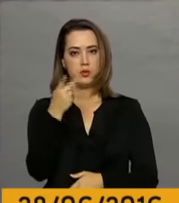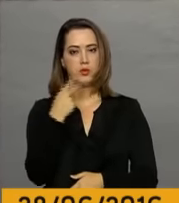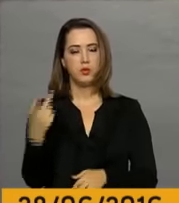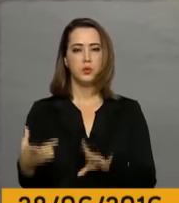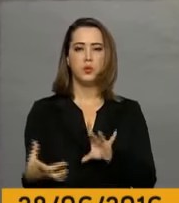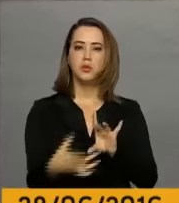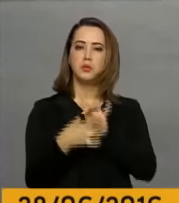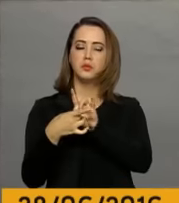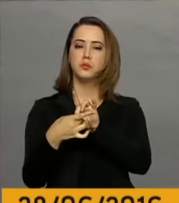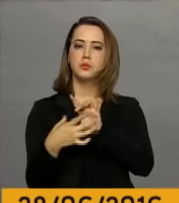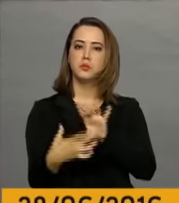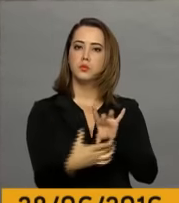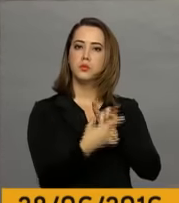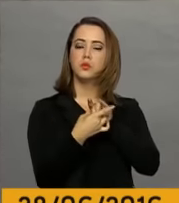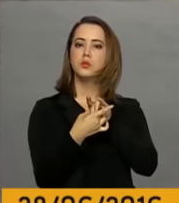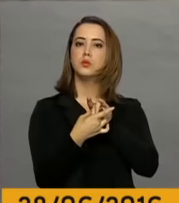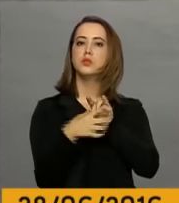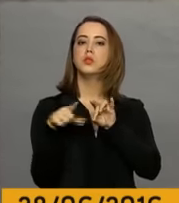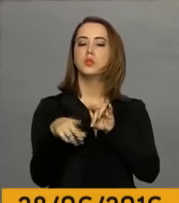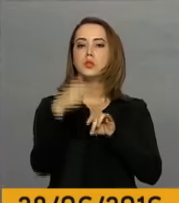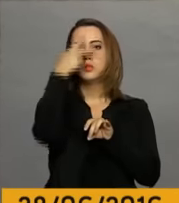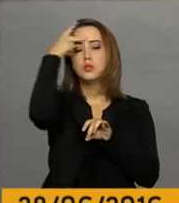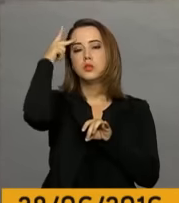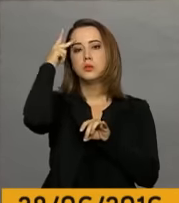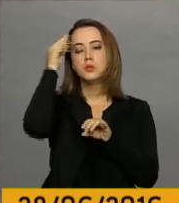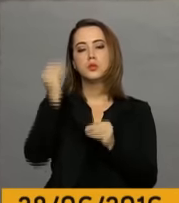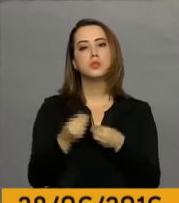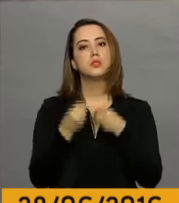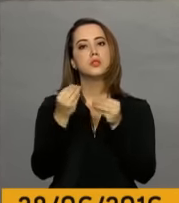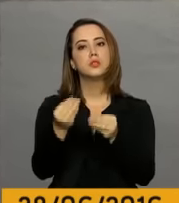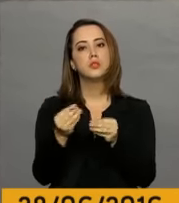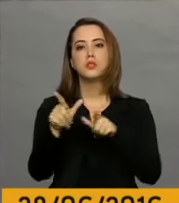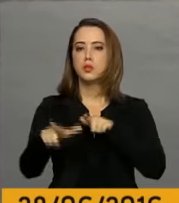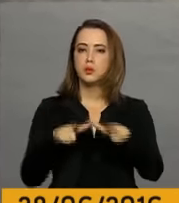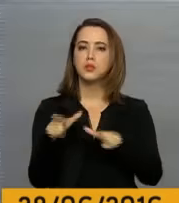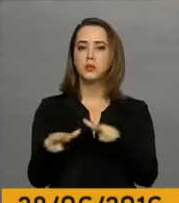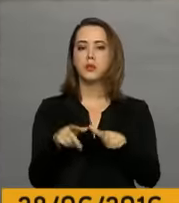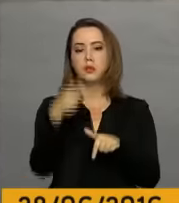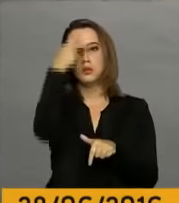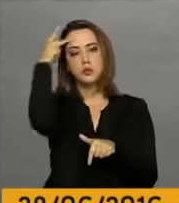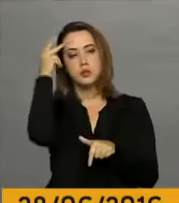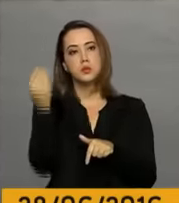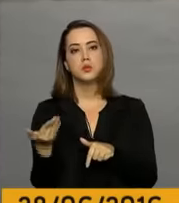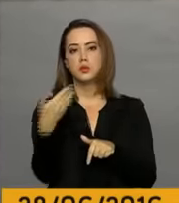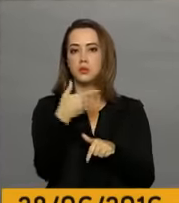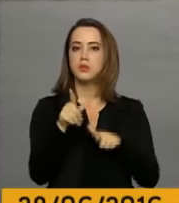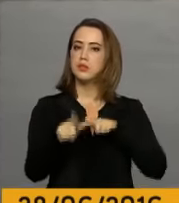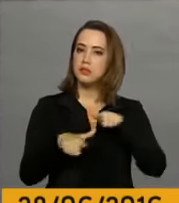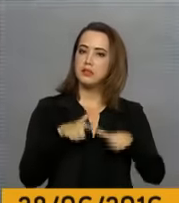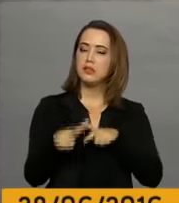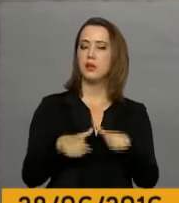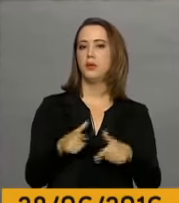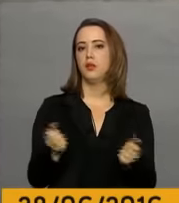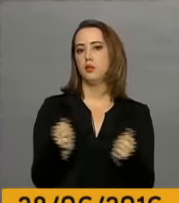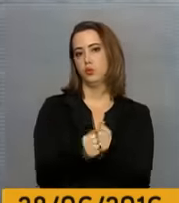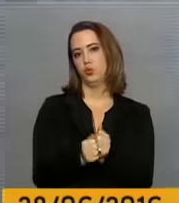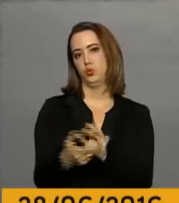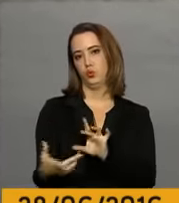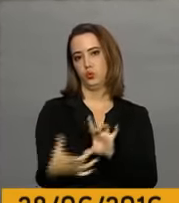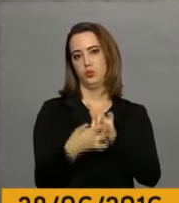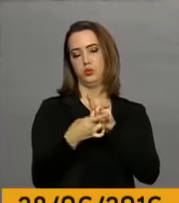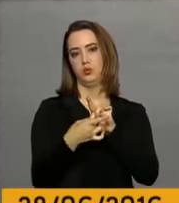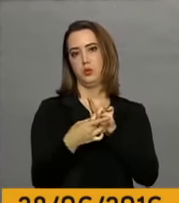conjugação daqueles que empregam e da aqueles que são empregados é a conjugação